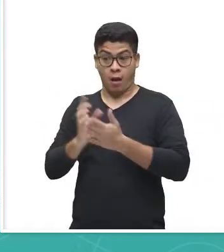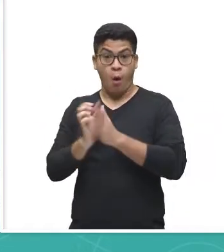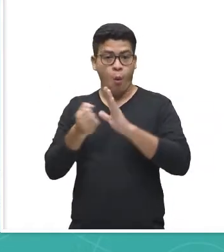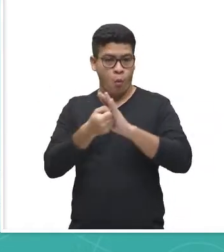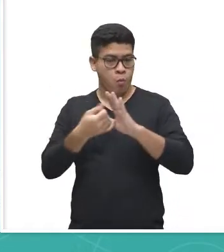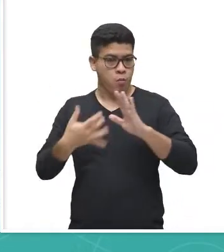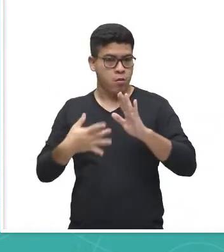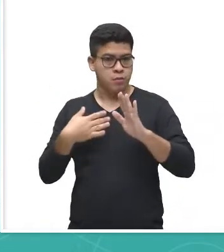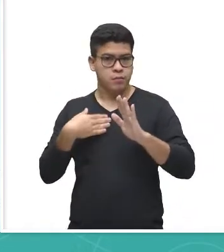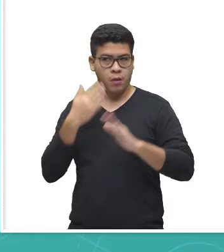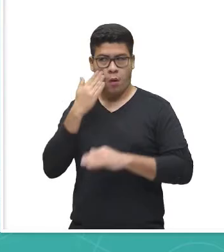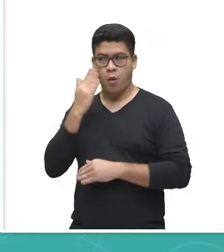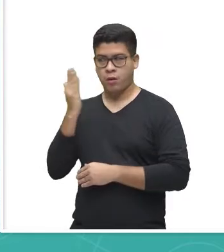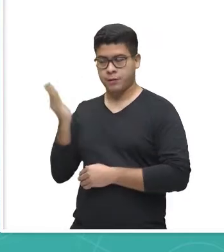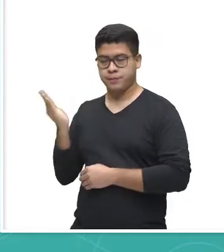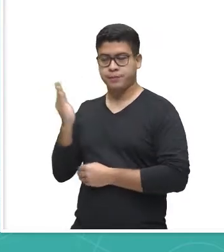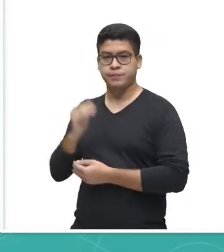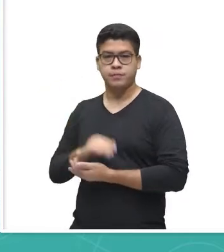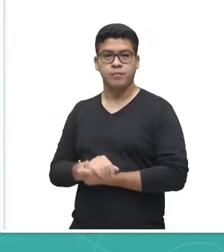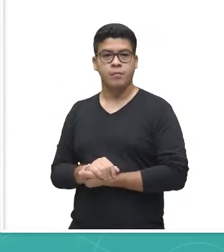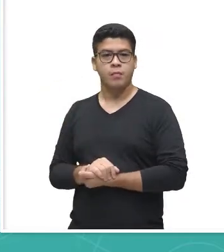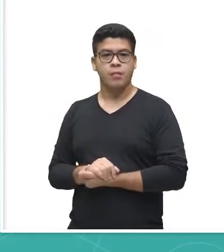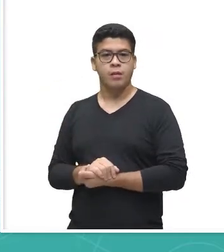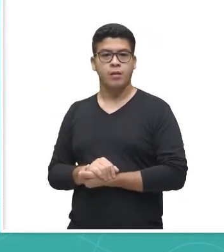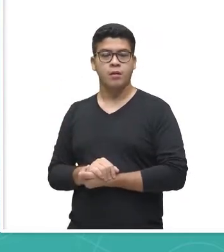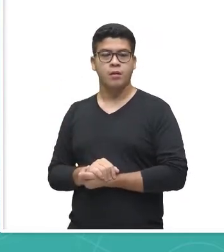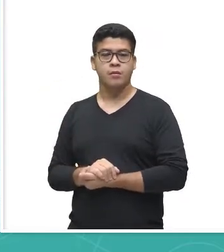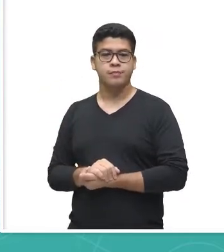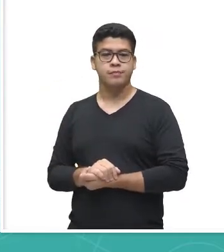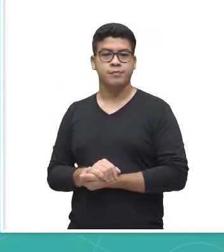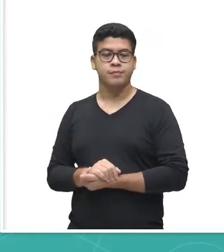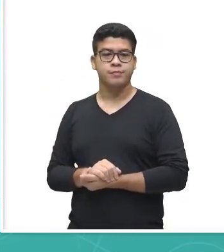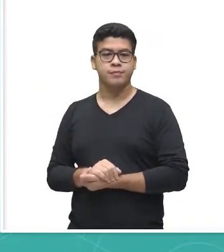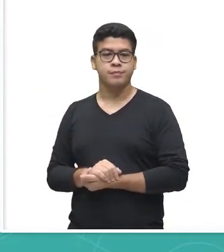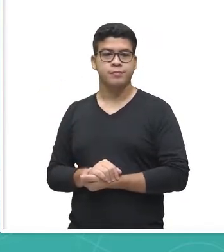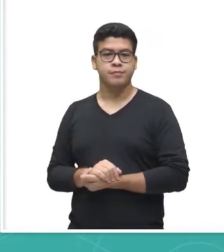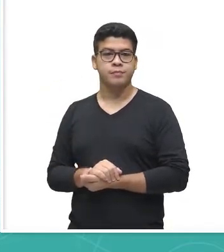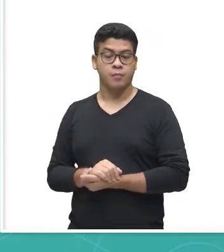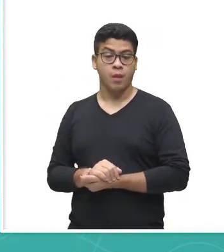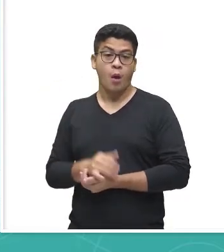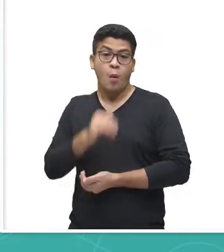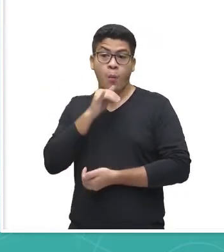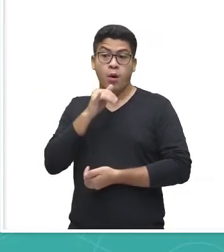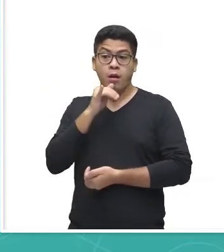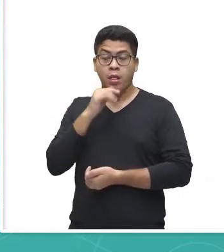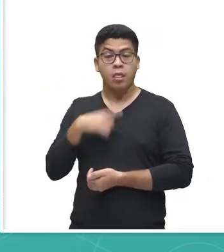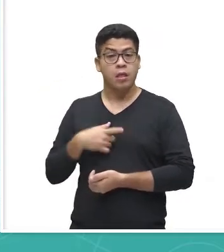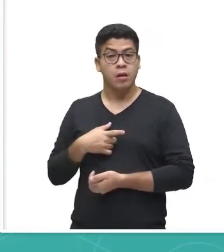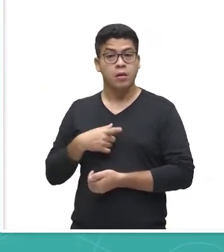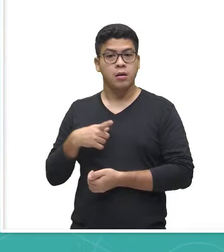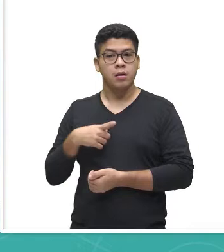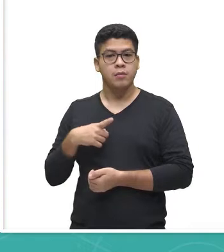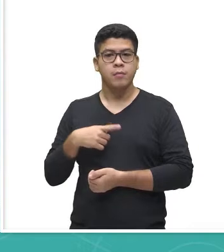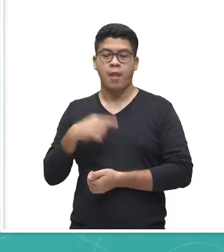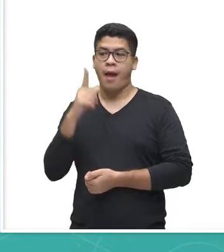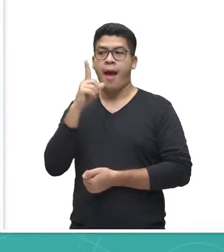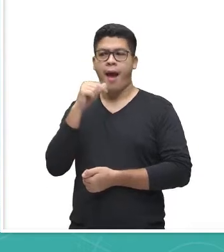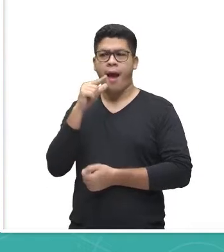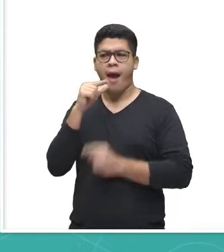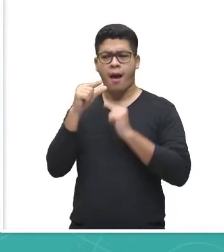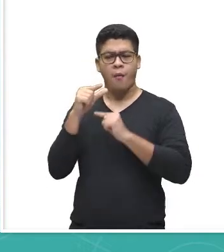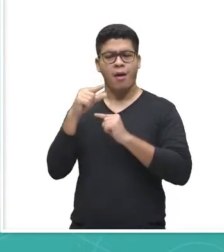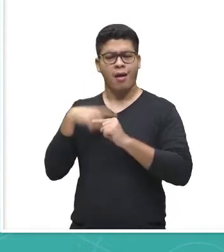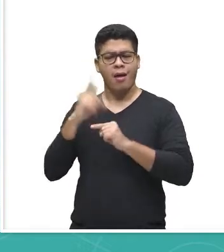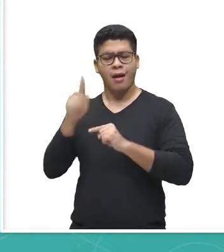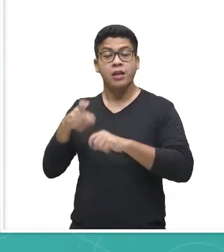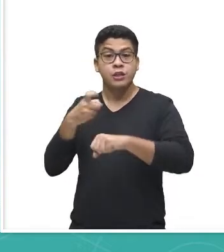Né? Então, olha só, nós temos aqui algumas imagens representando para a gente. Por exemplo, aqui nós temos água, né? O